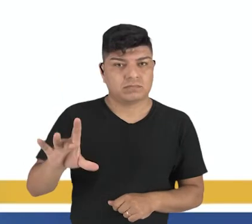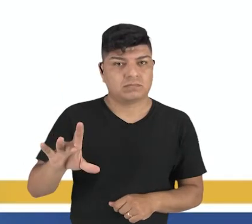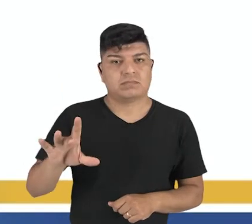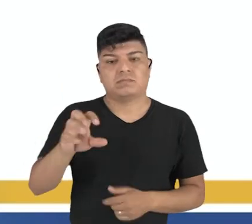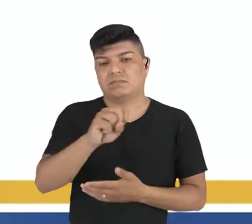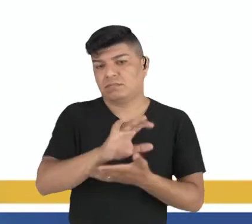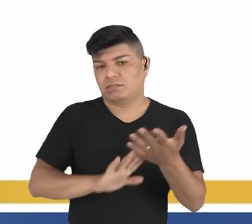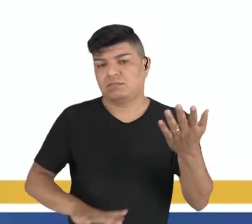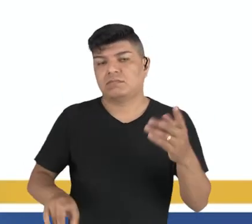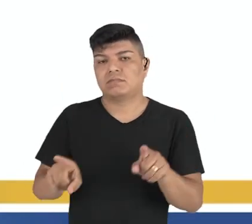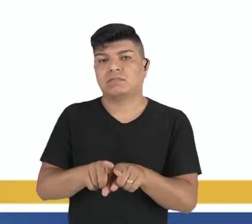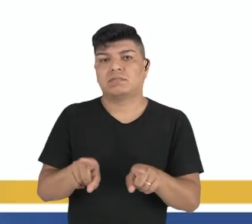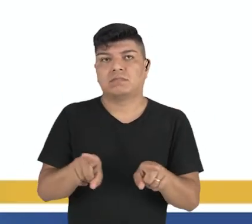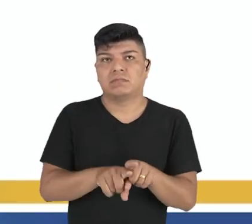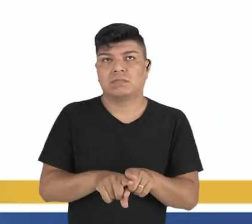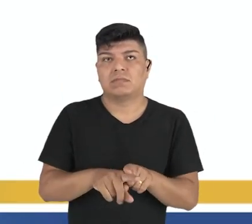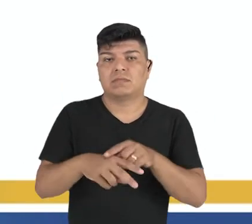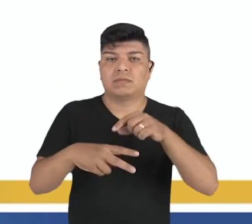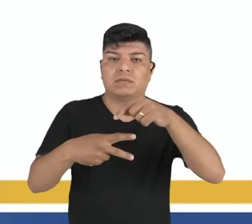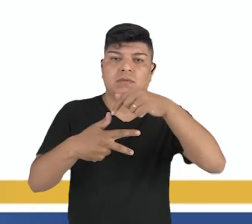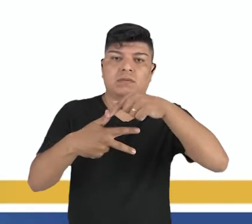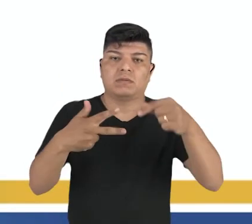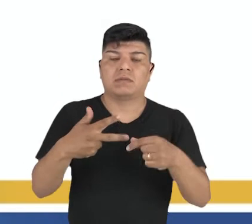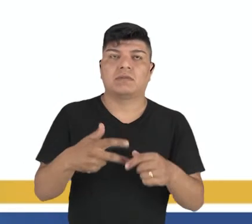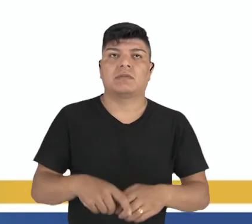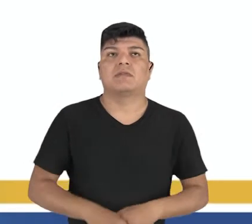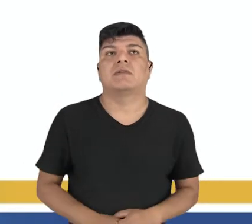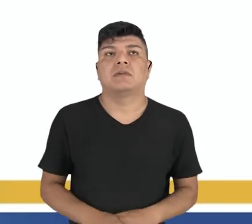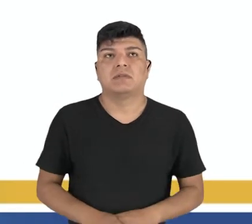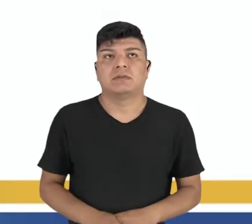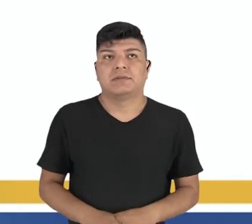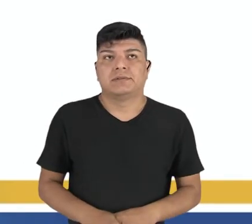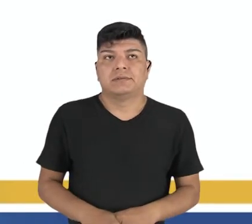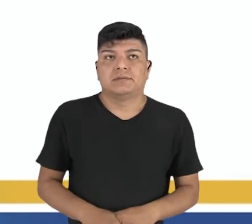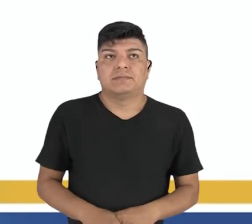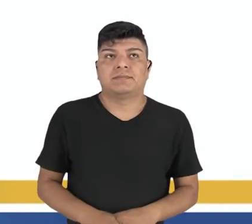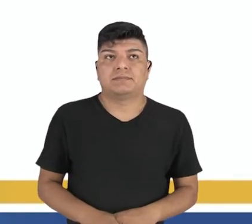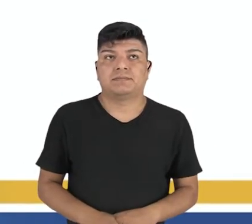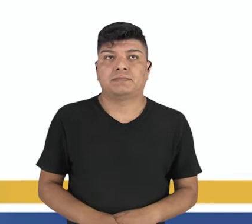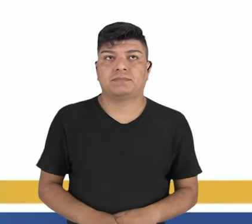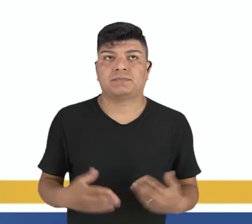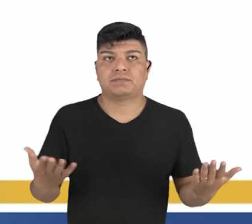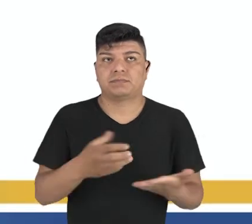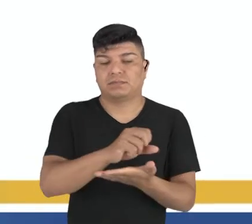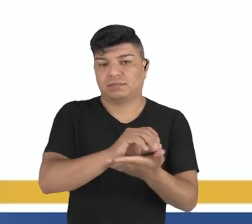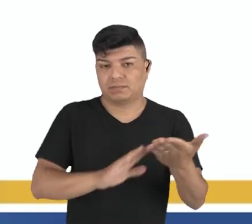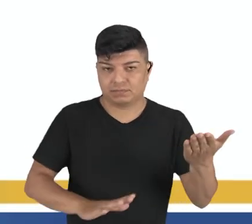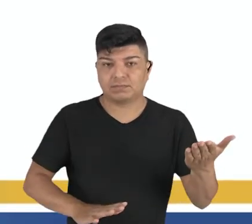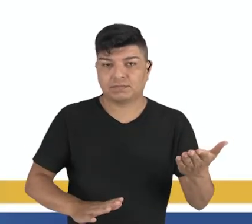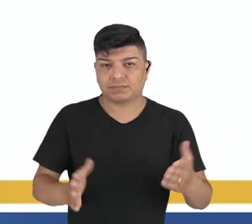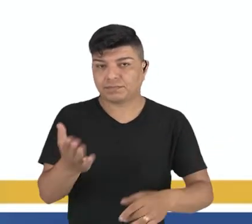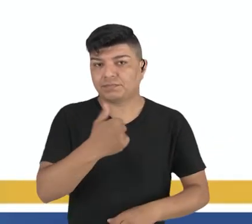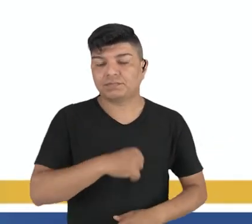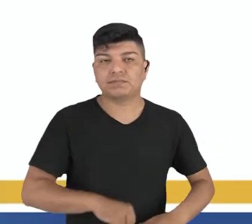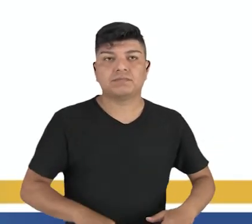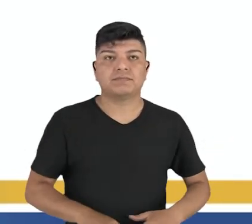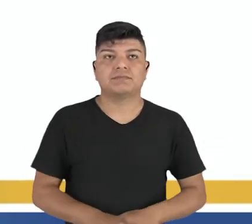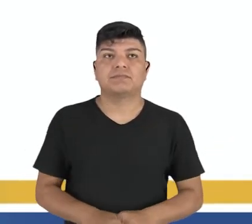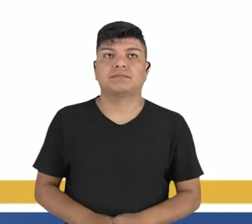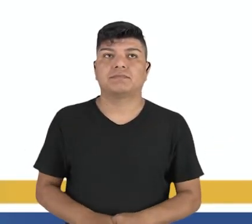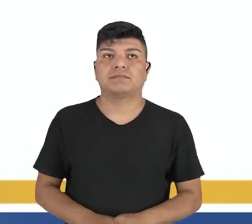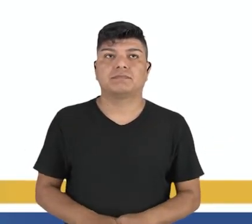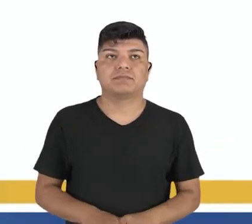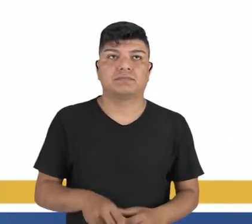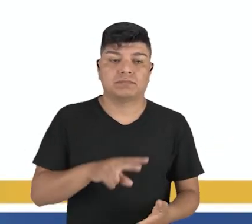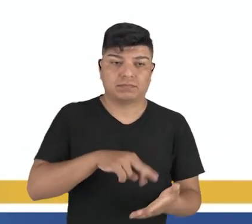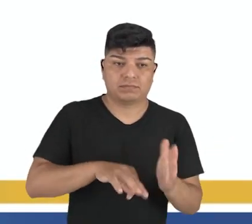suas atividades, mas também no Enem. E agora nós vamos exercitar um pouquinho. Vamos lá?